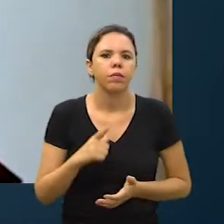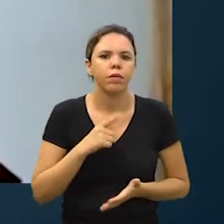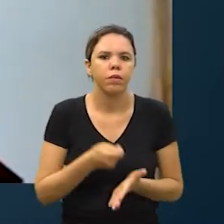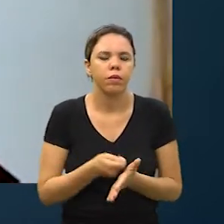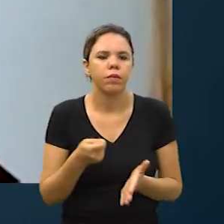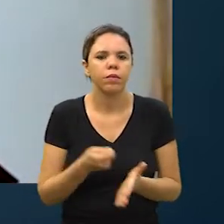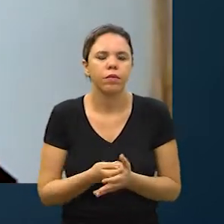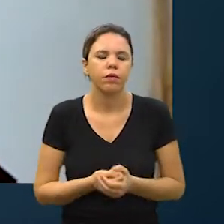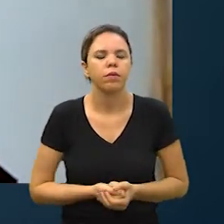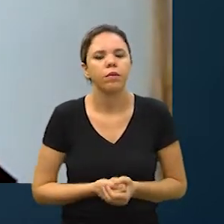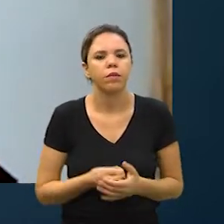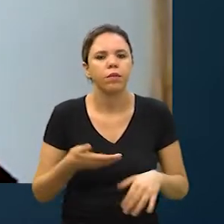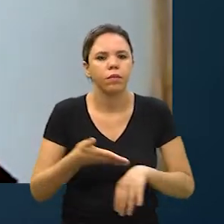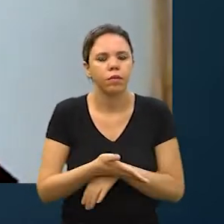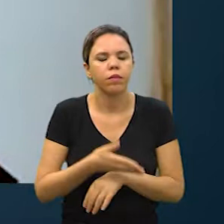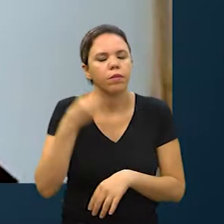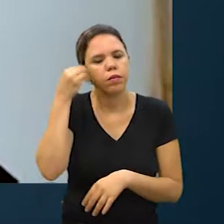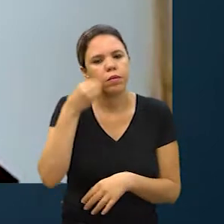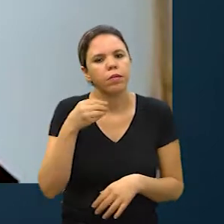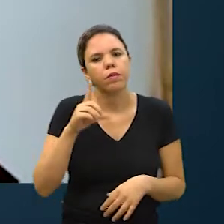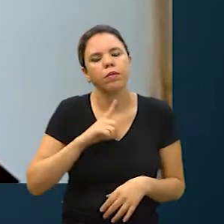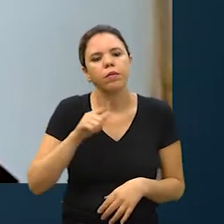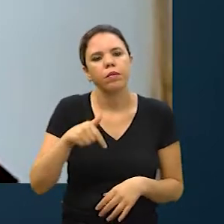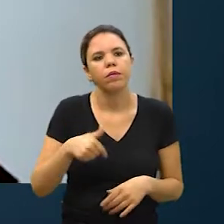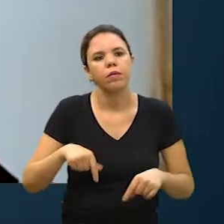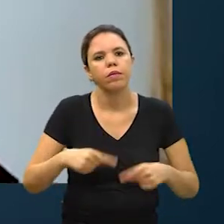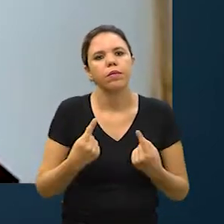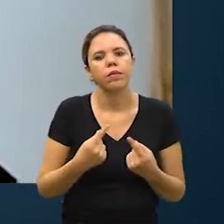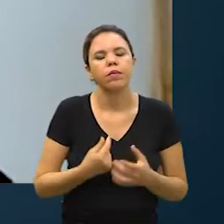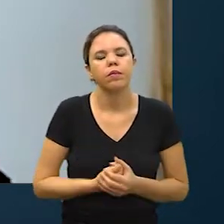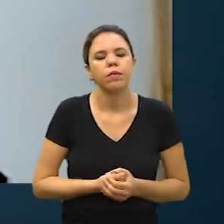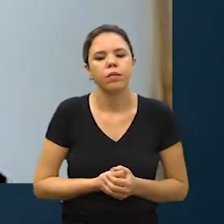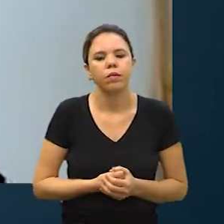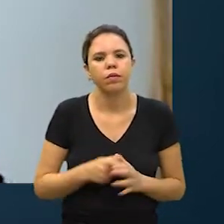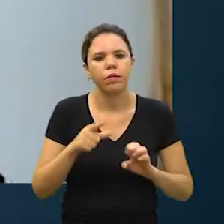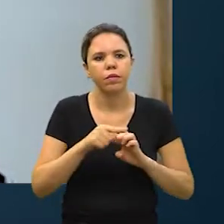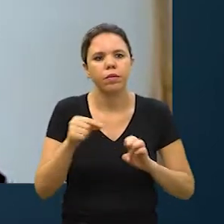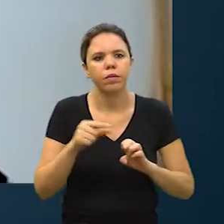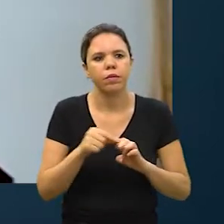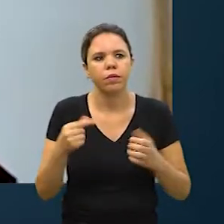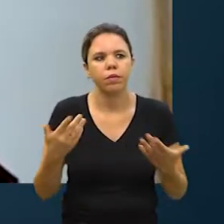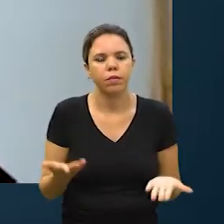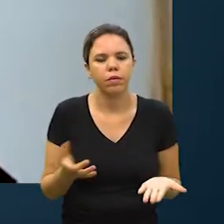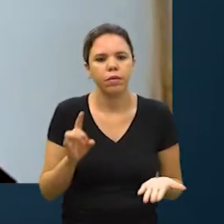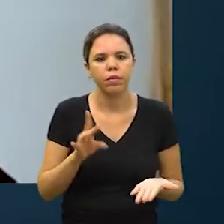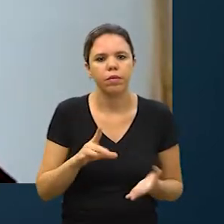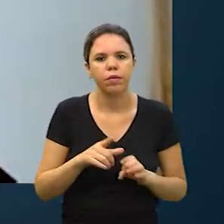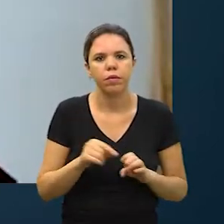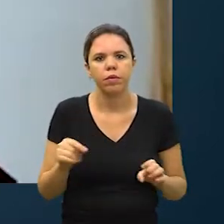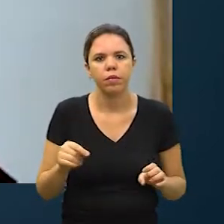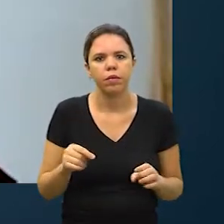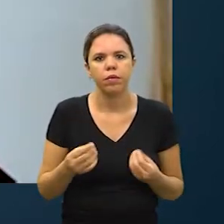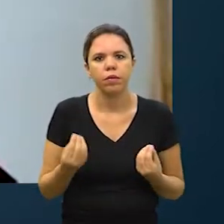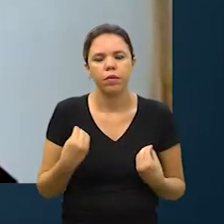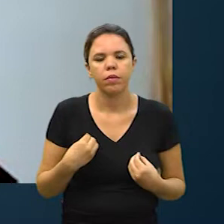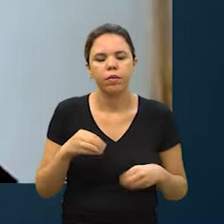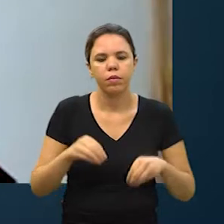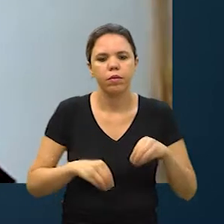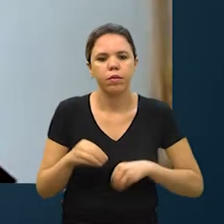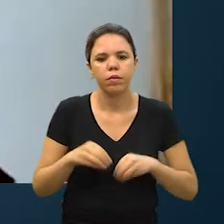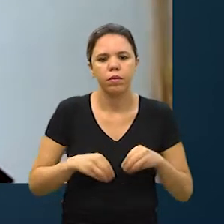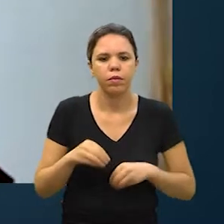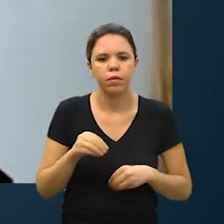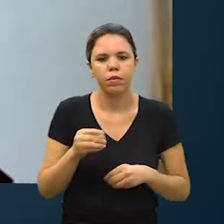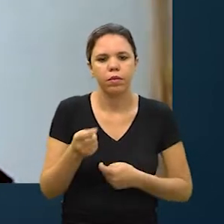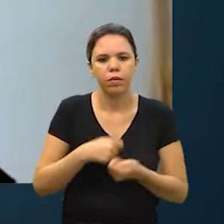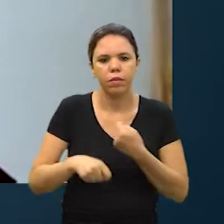exigiu muita imersão. Eu acho que esse é o desafio de empreender. E não só empreender como